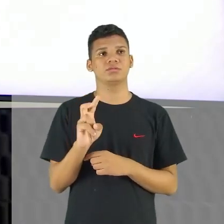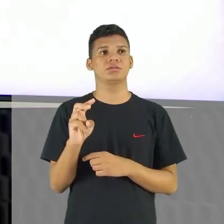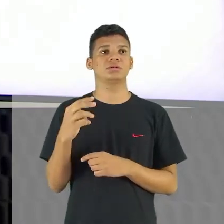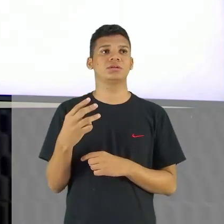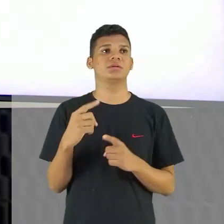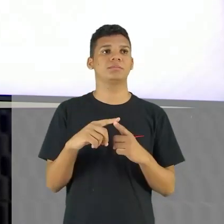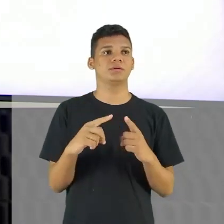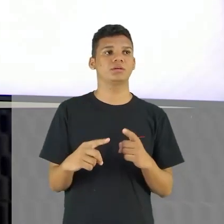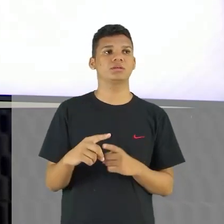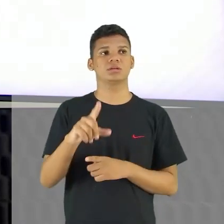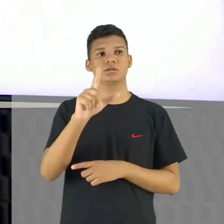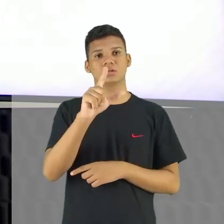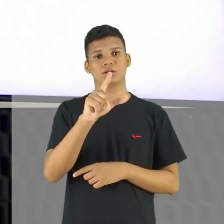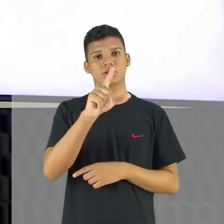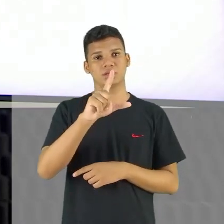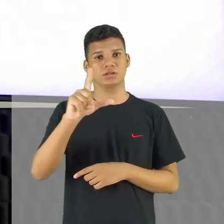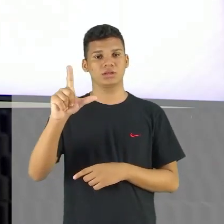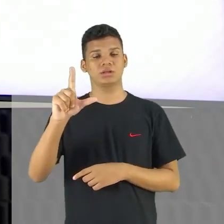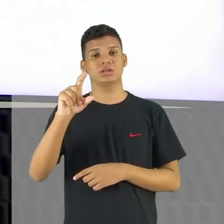aqui é, gente, ó,